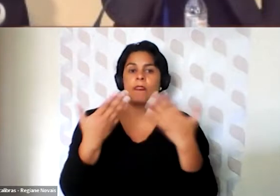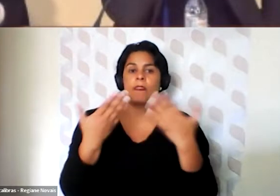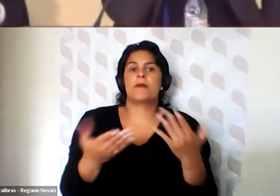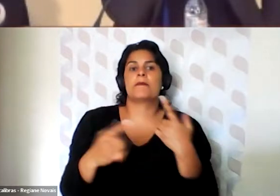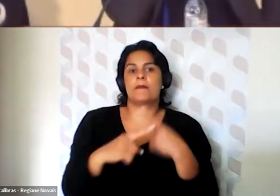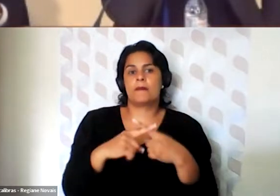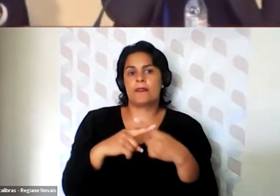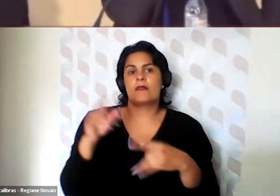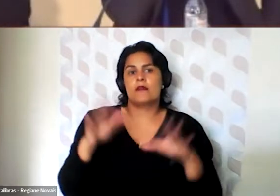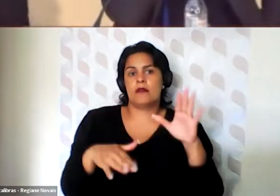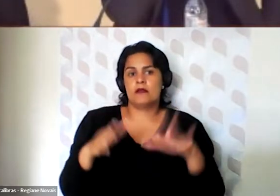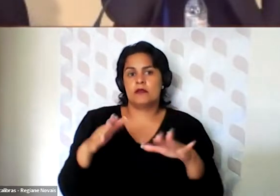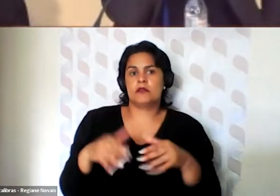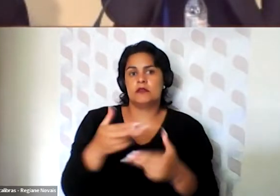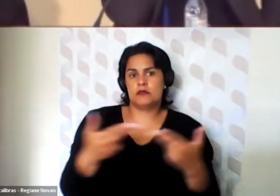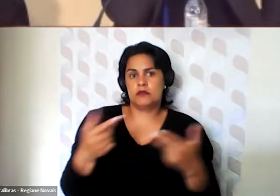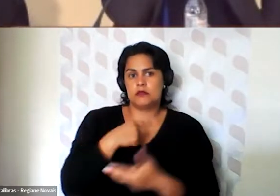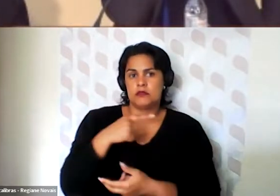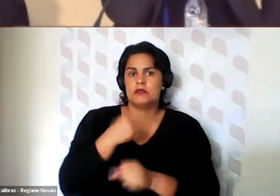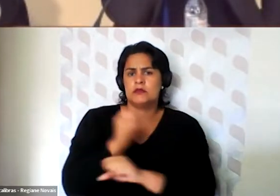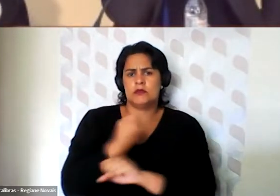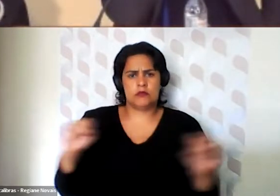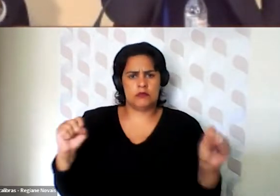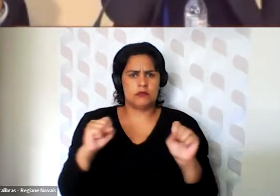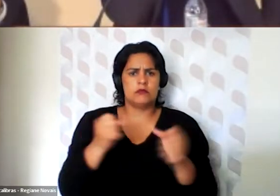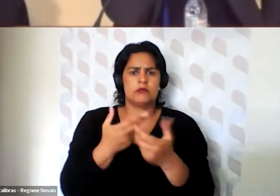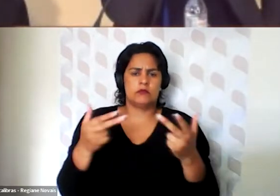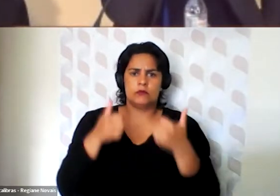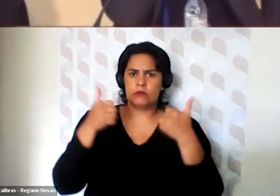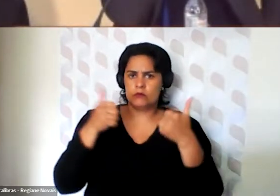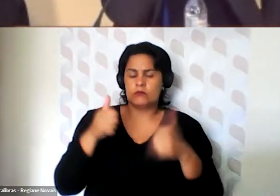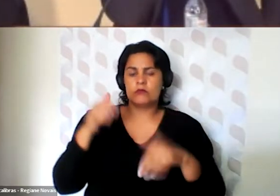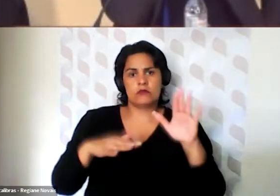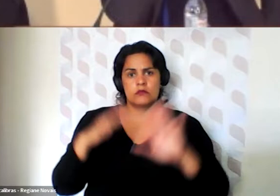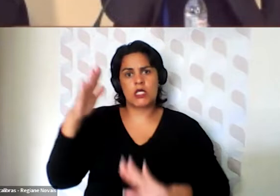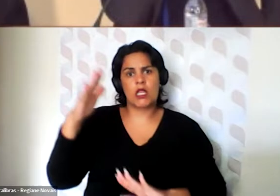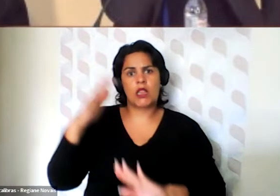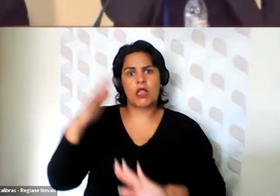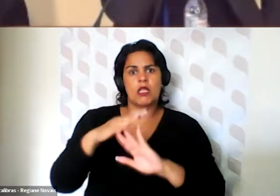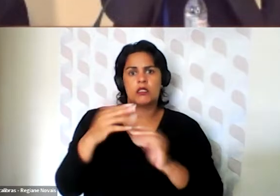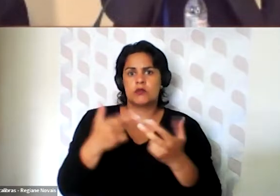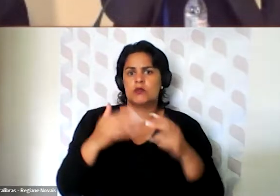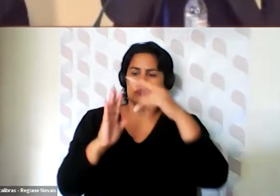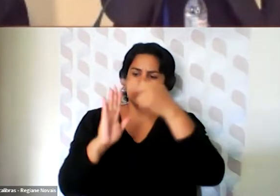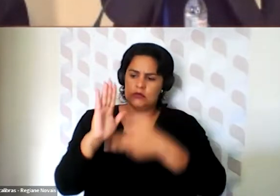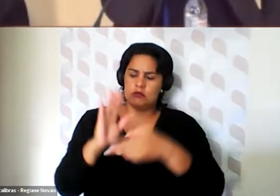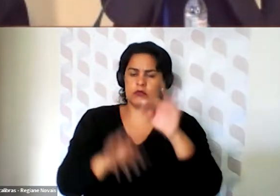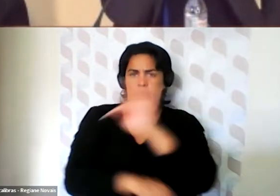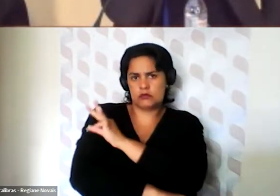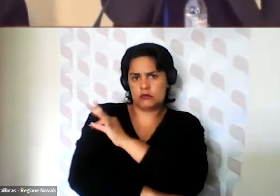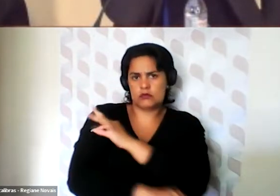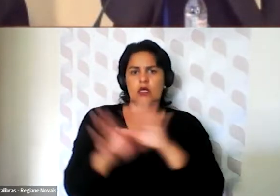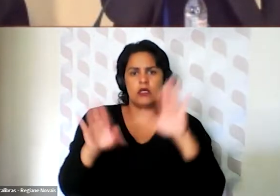para evitar disputas, para evitar discussões, para evitar competição desleal, então você cria uma